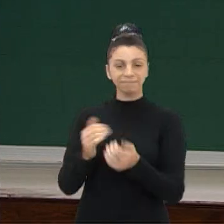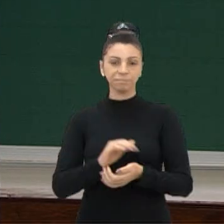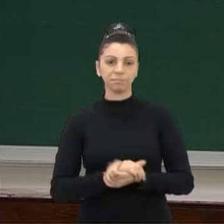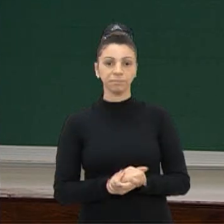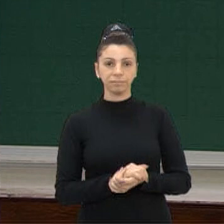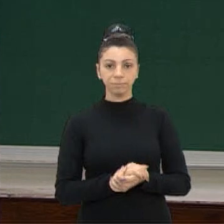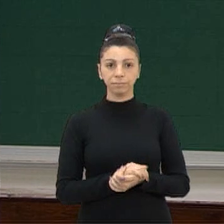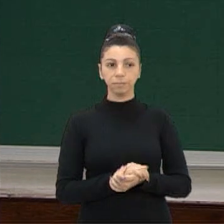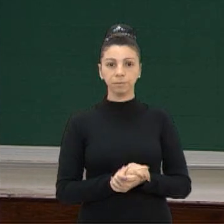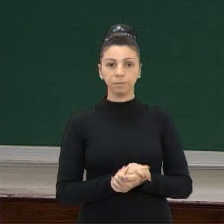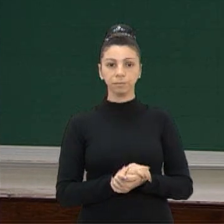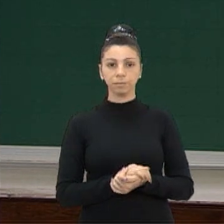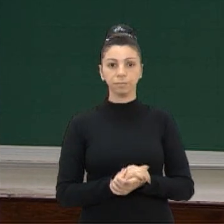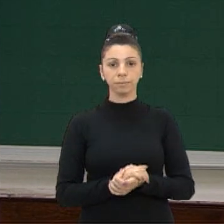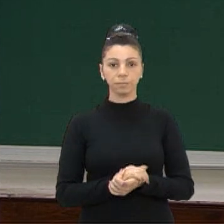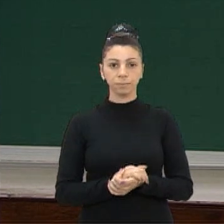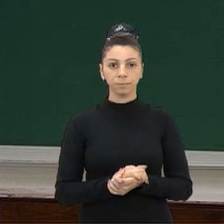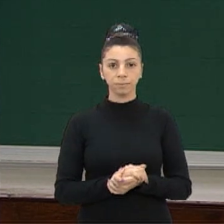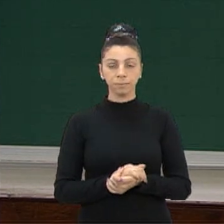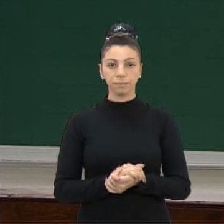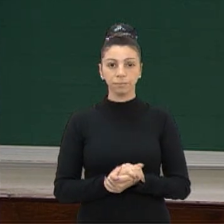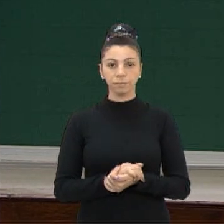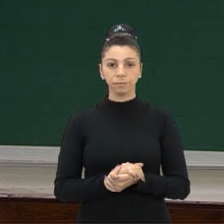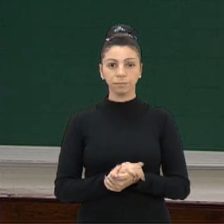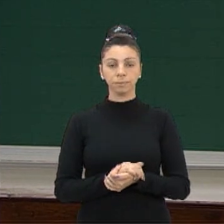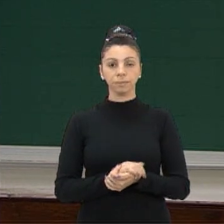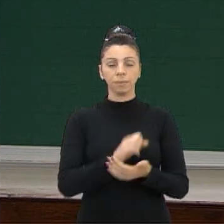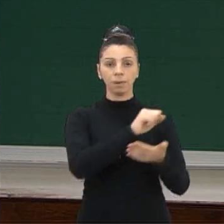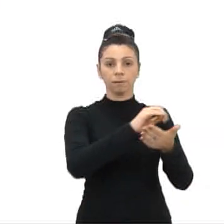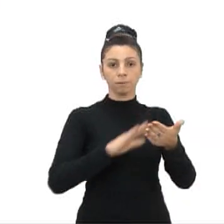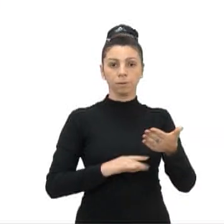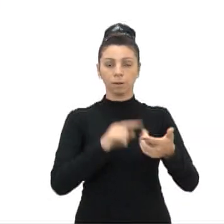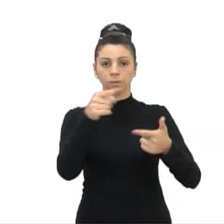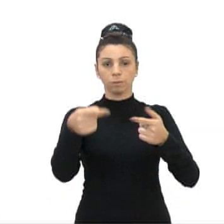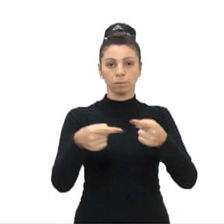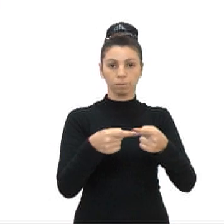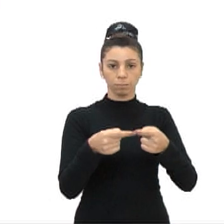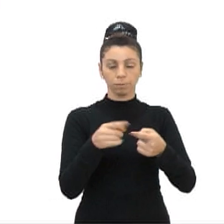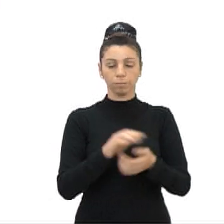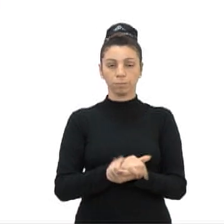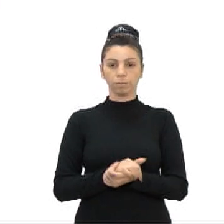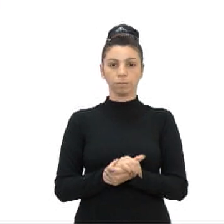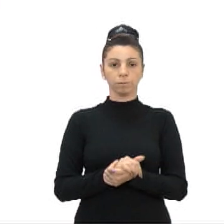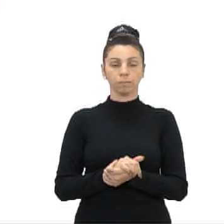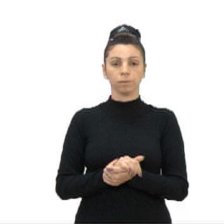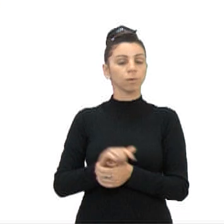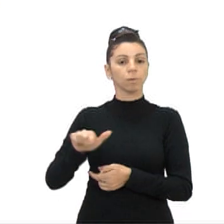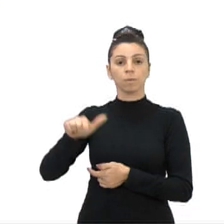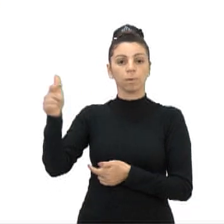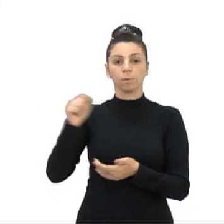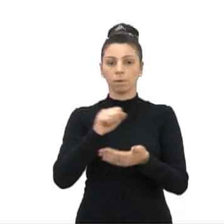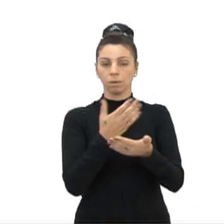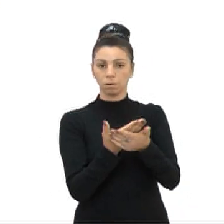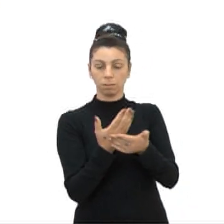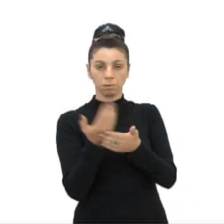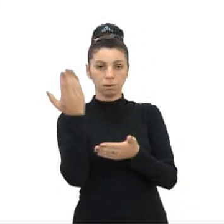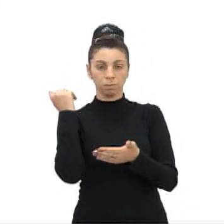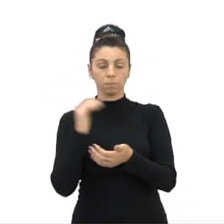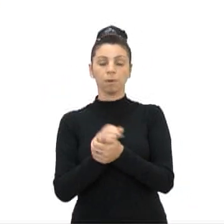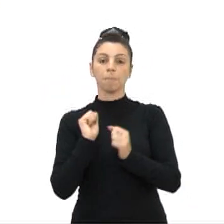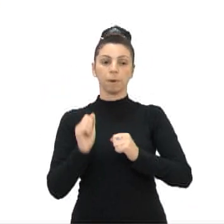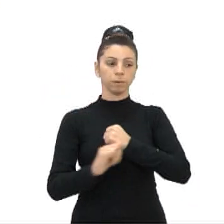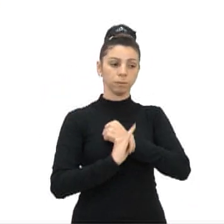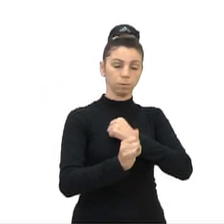certo? Ah, vamos para os testes agora. Questão 1. Vimos em aulas anteriores que as crônicas podem ser